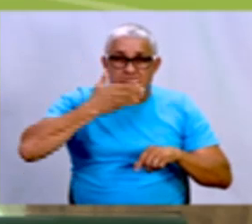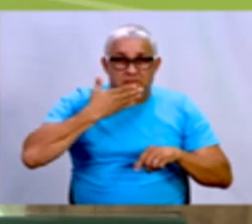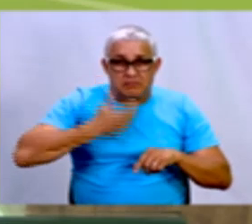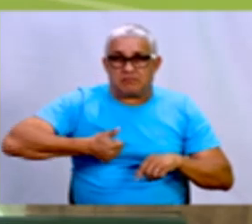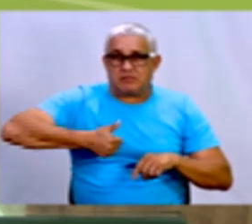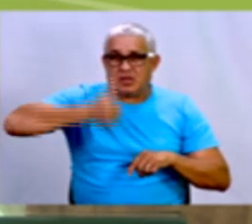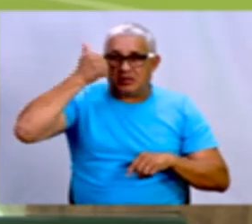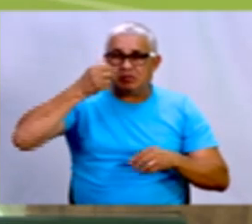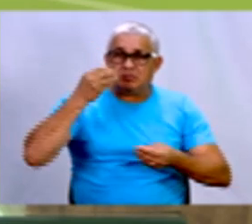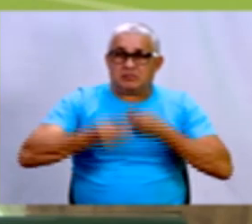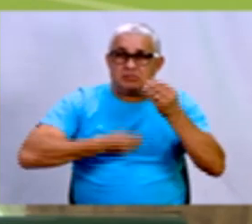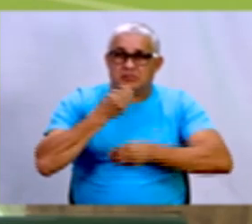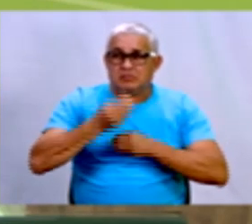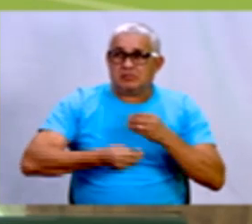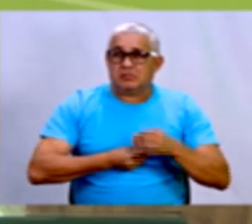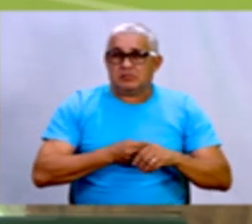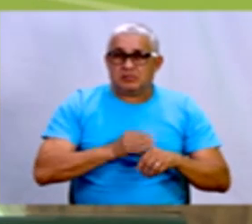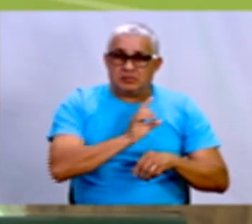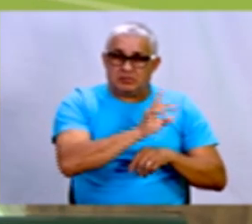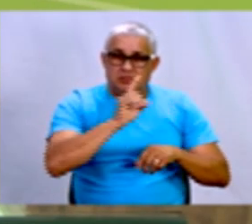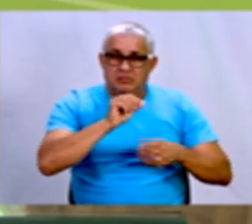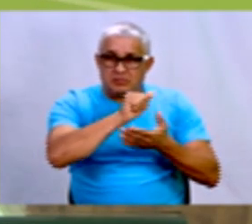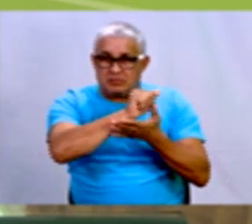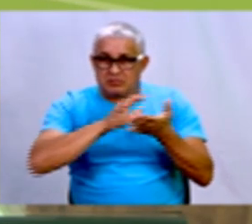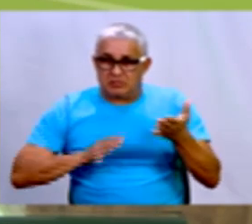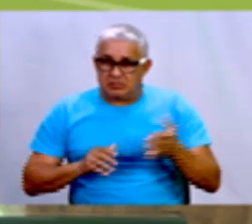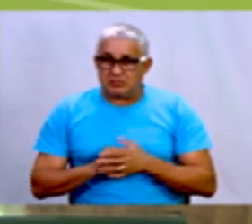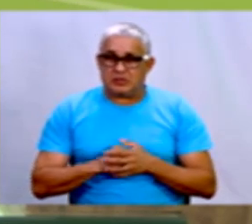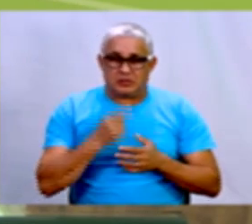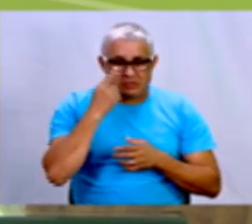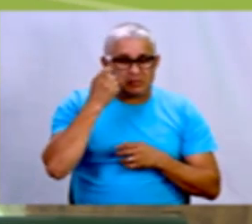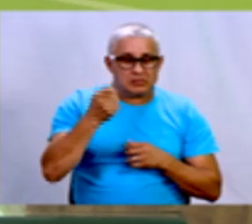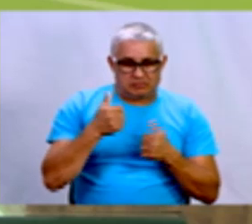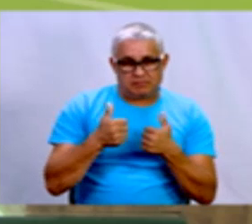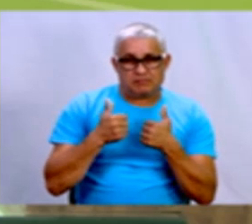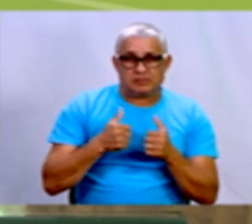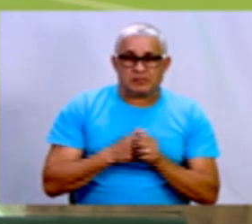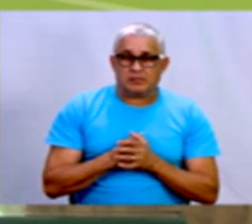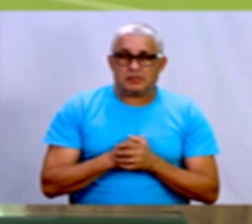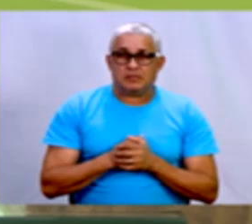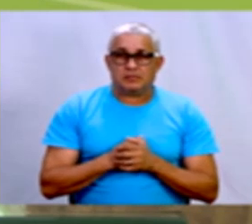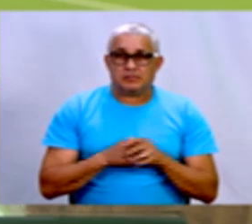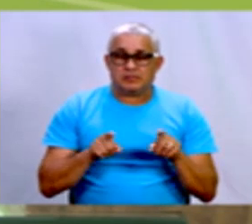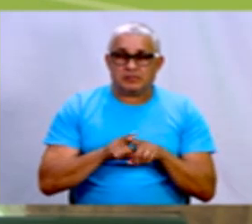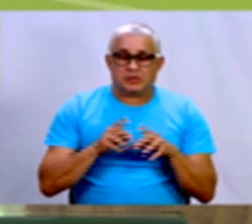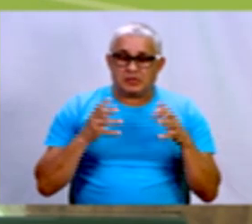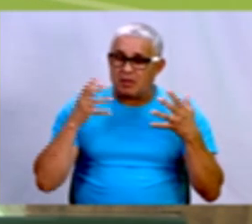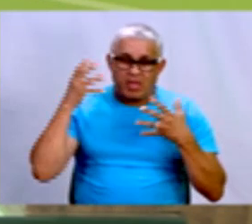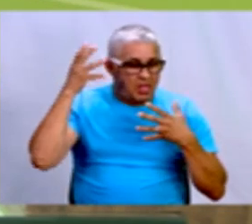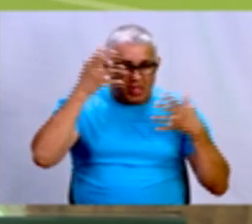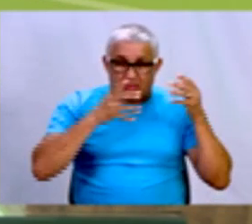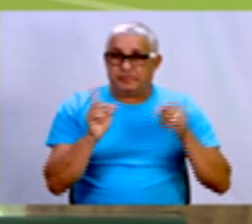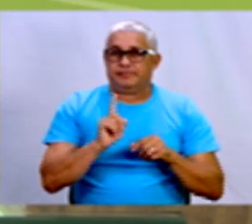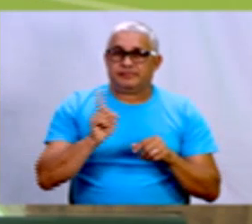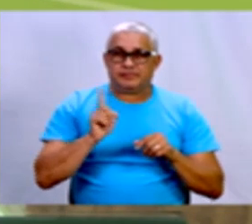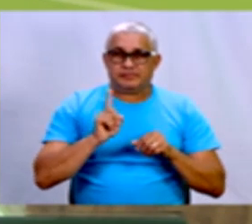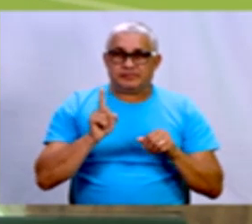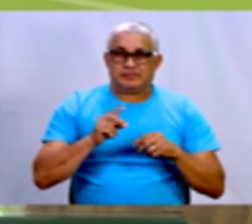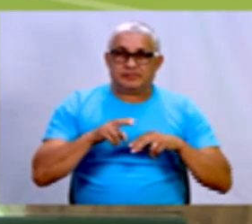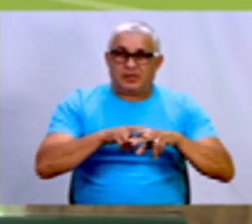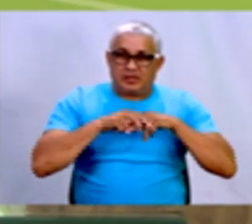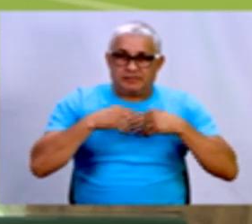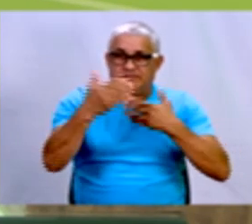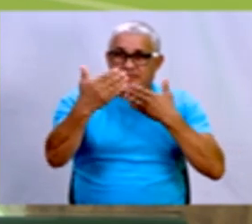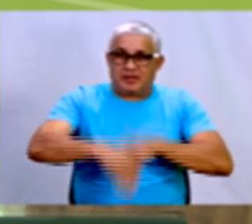melhor como proceder em cada atividade. Então é bem interessante mesmo, e não se desesperem, eles estão desesperados por causa da